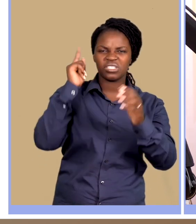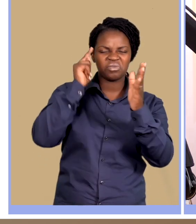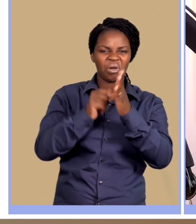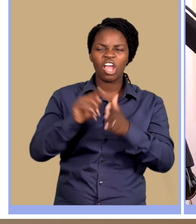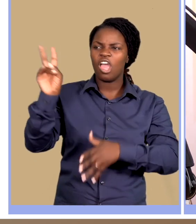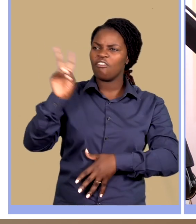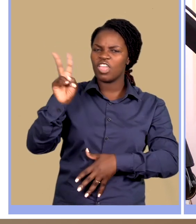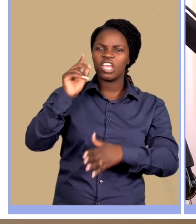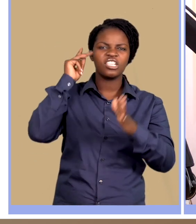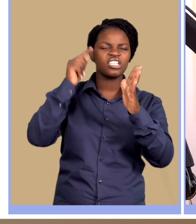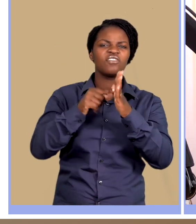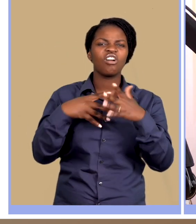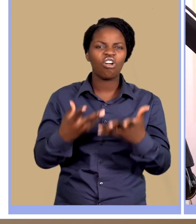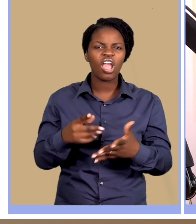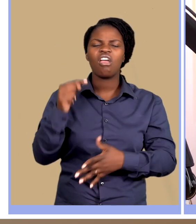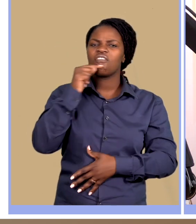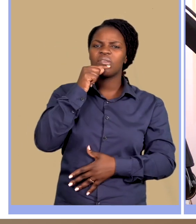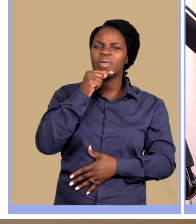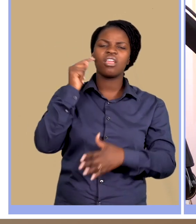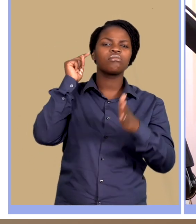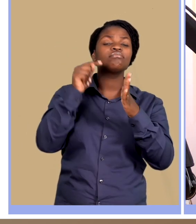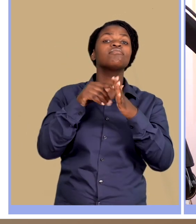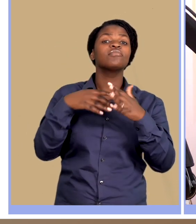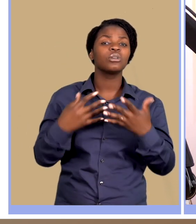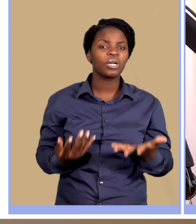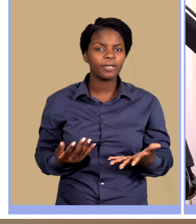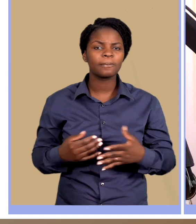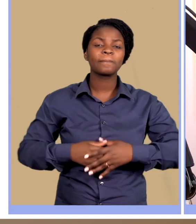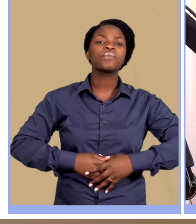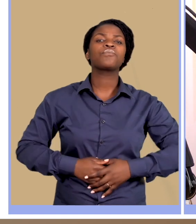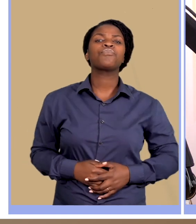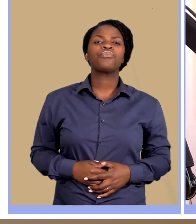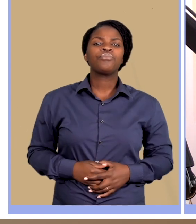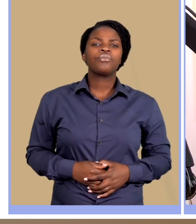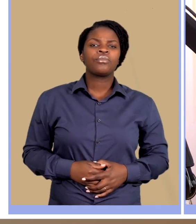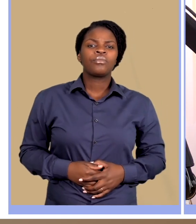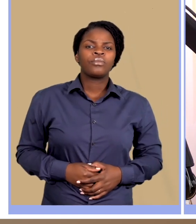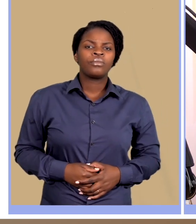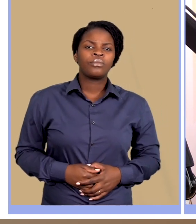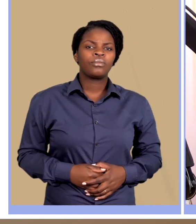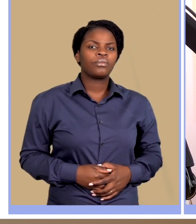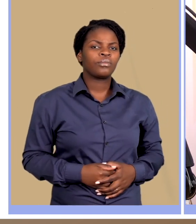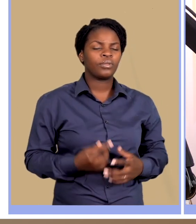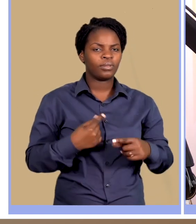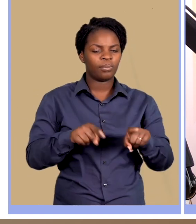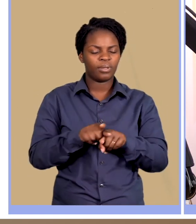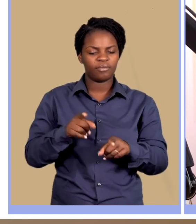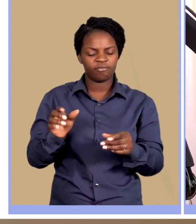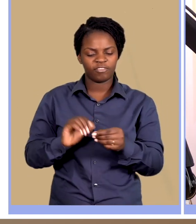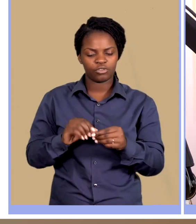vermelho. Temos ao nível de mobilização comunitária para situações de alerta,